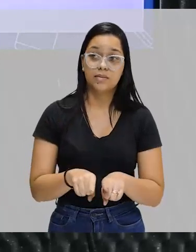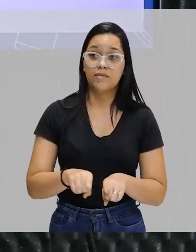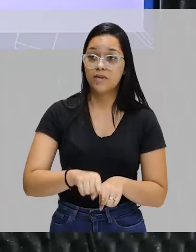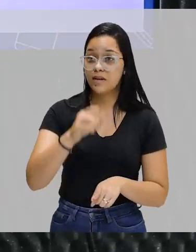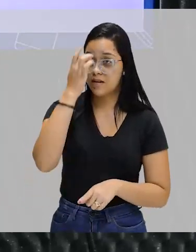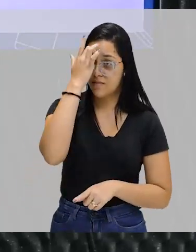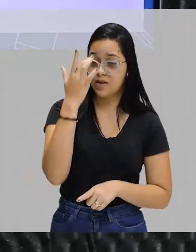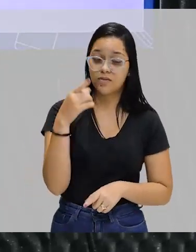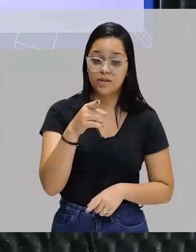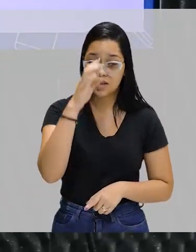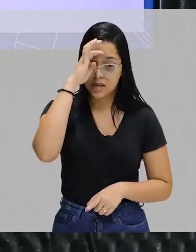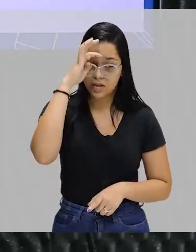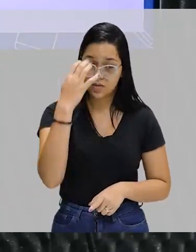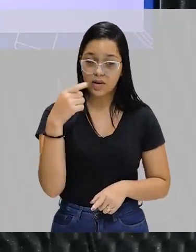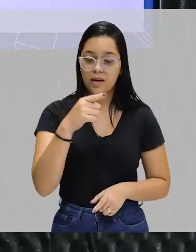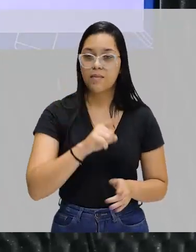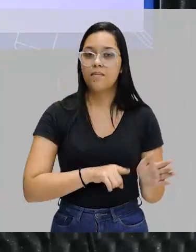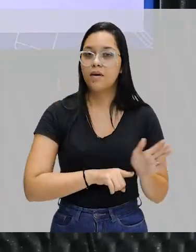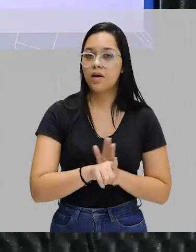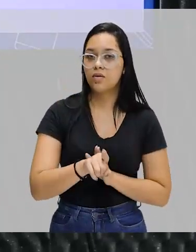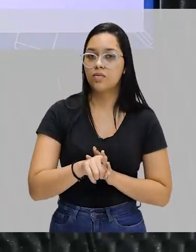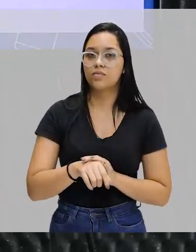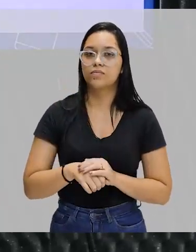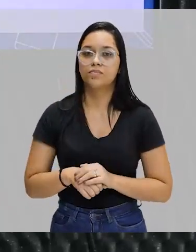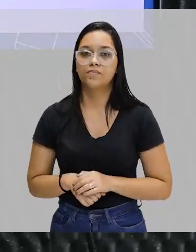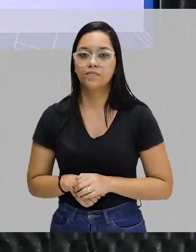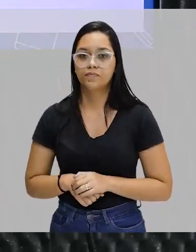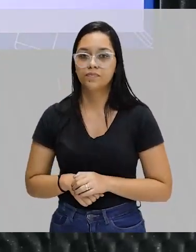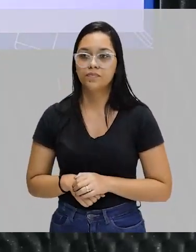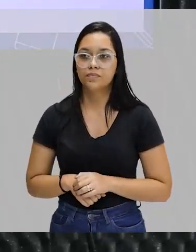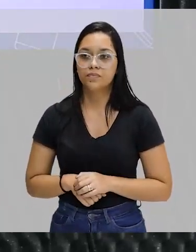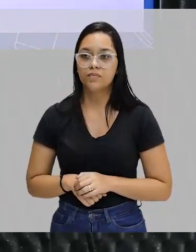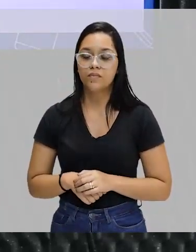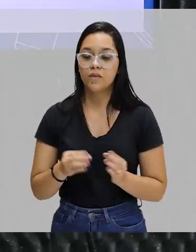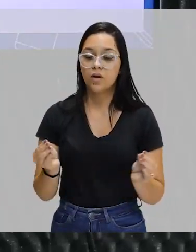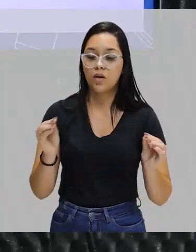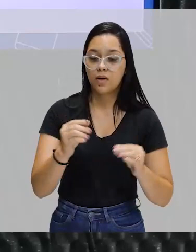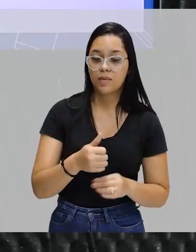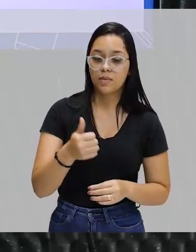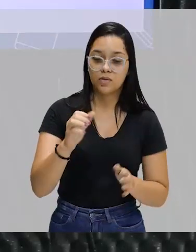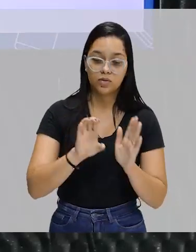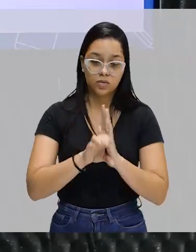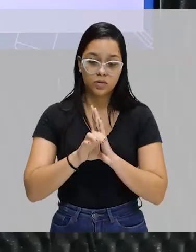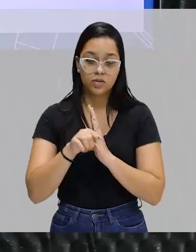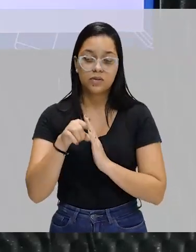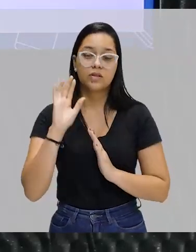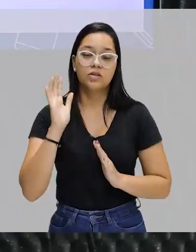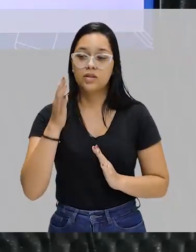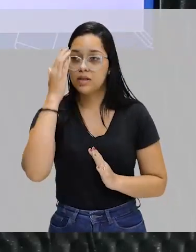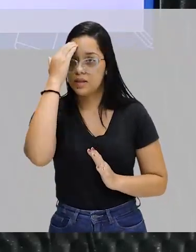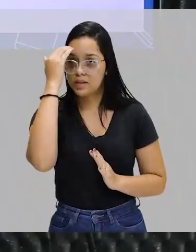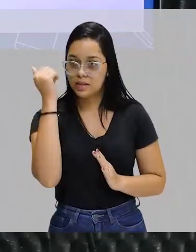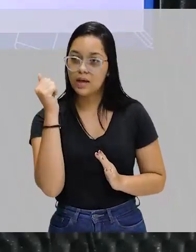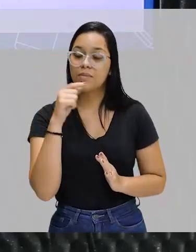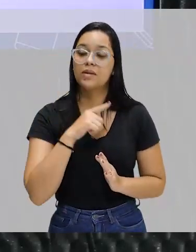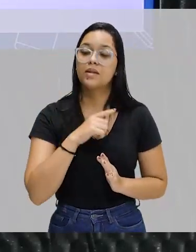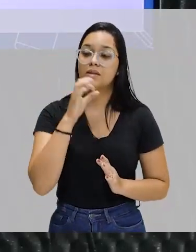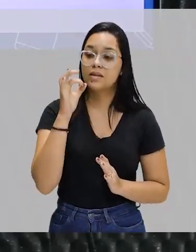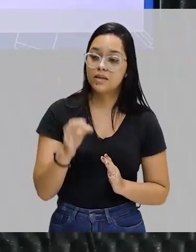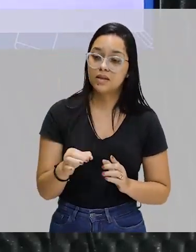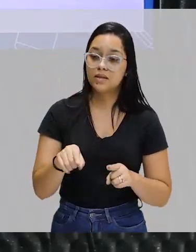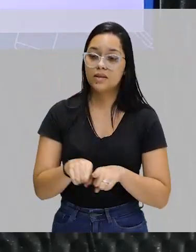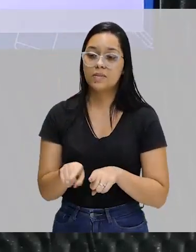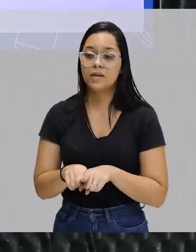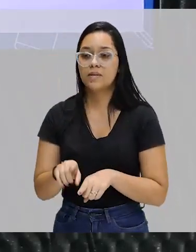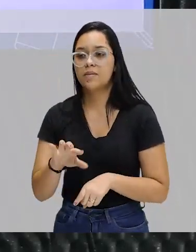mais fácil para você resolver a questão. Vão por eliminação. Coloca primeiro os conceitos que você já domina, que você tem certeza,